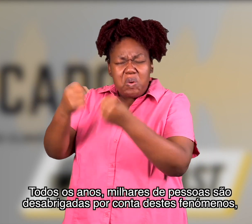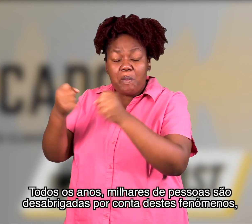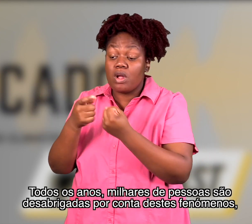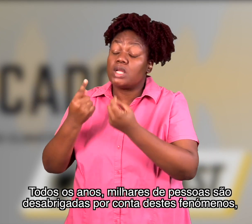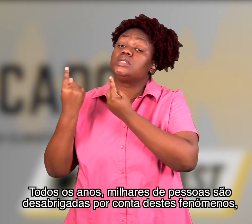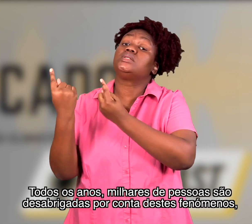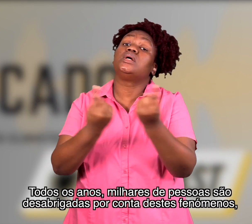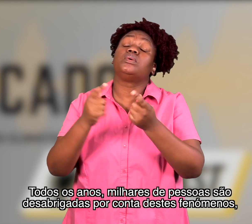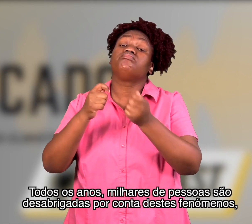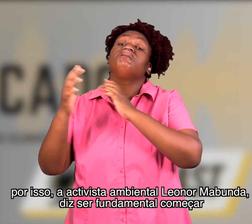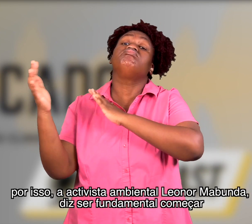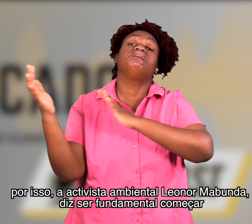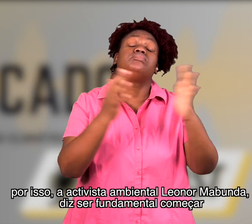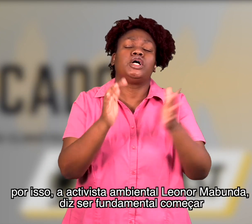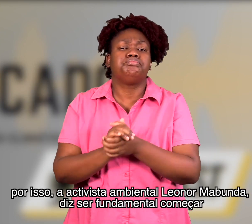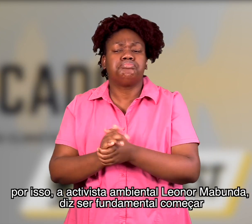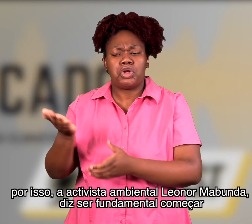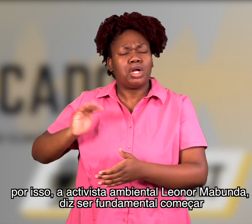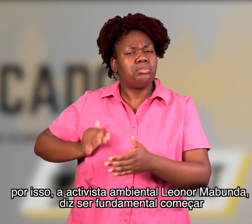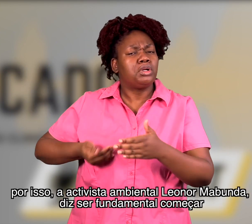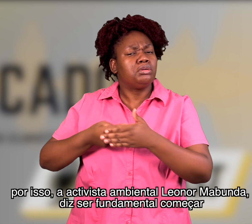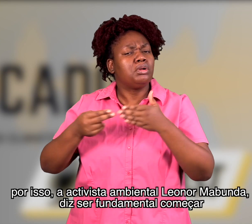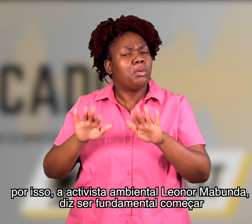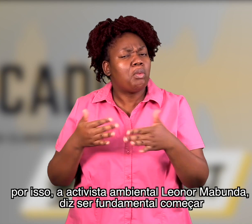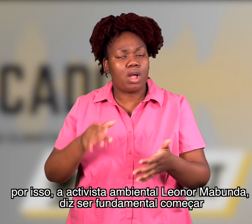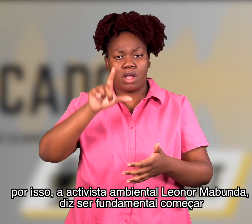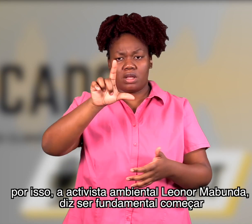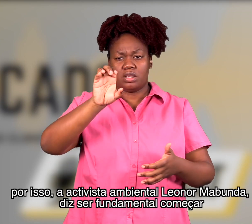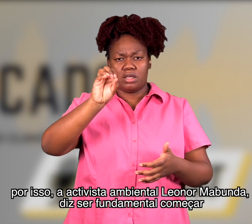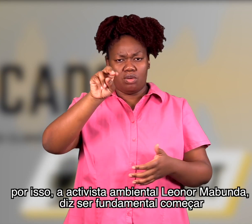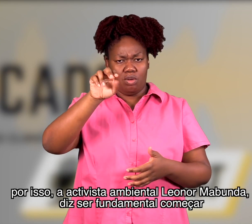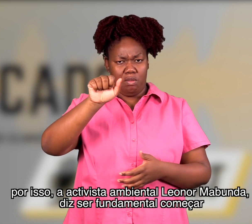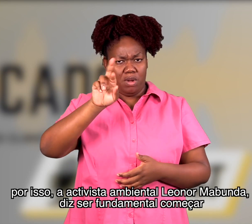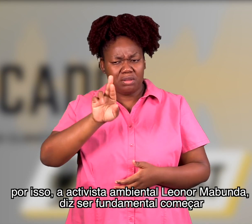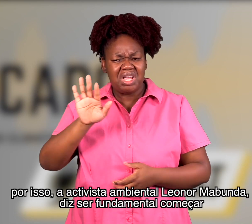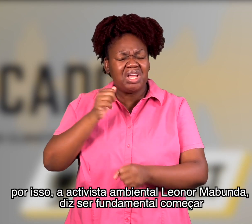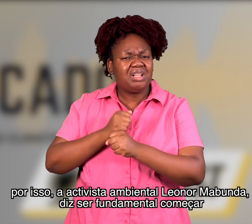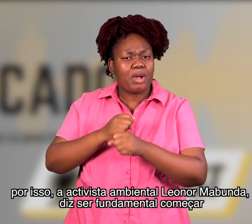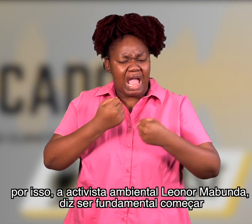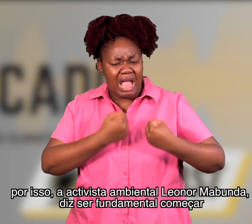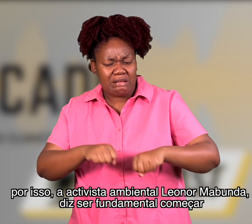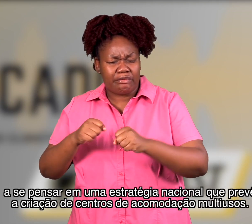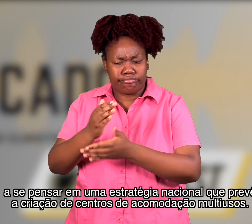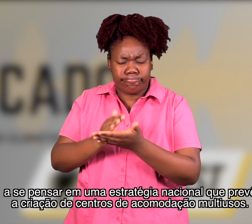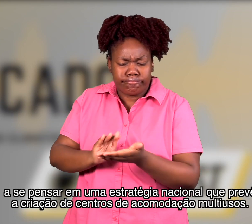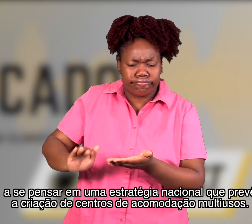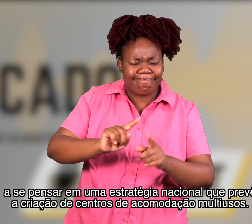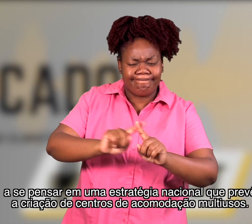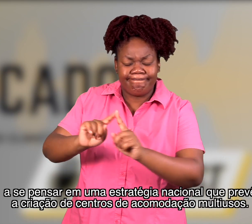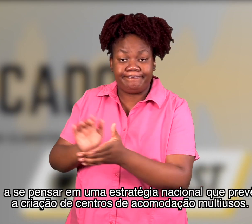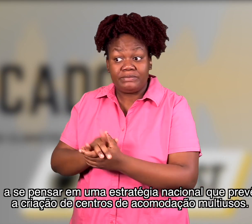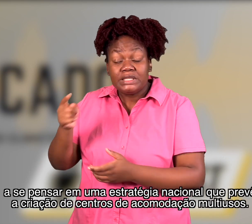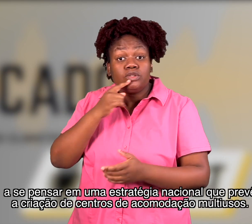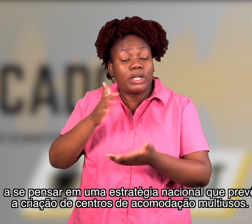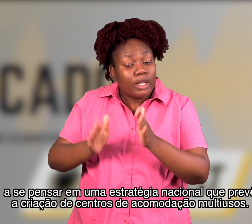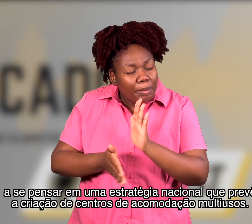desabrigadas por conta destes fenômenos. Por isso, a ativista ambiental Leonor Mabunda diz ser fundamental começar a se pensar em